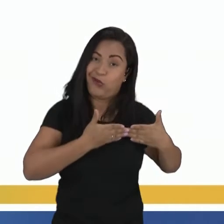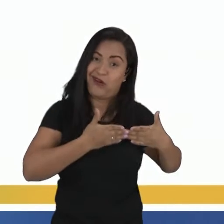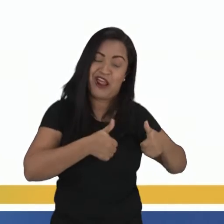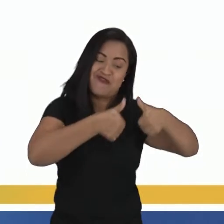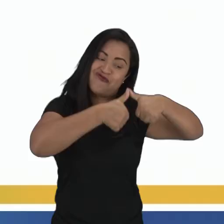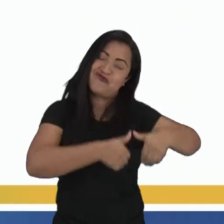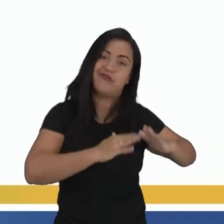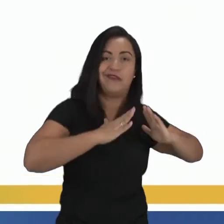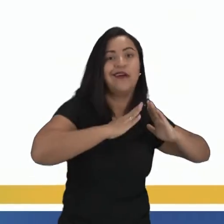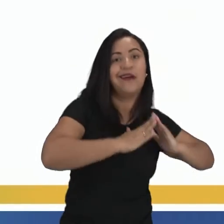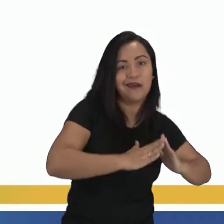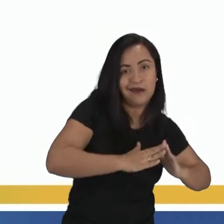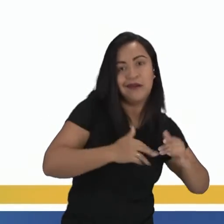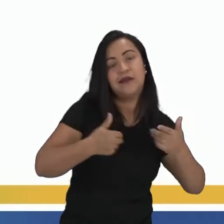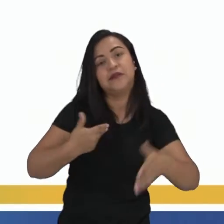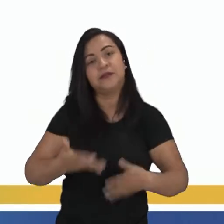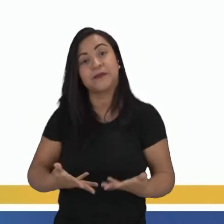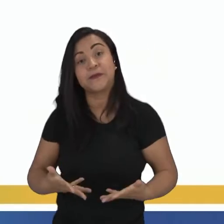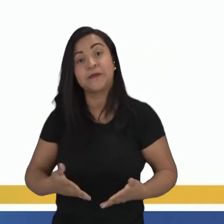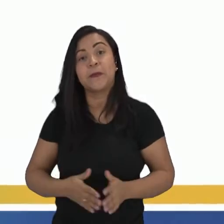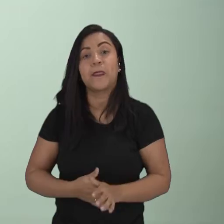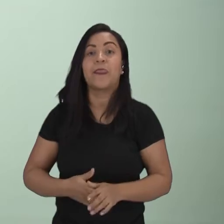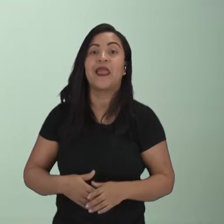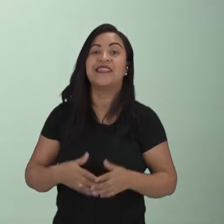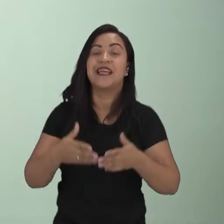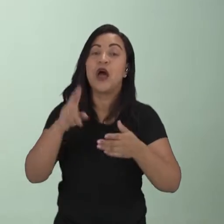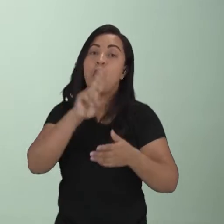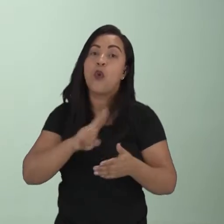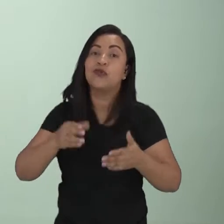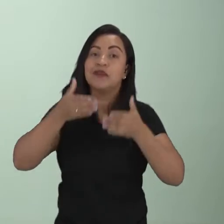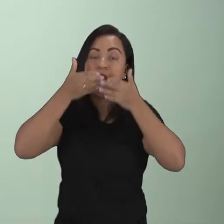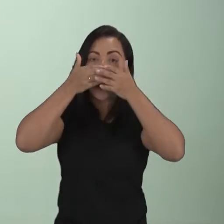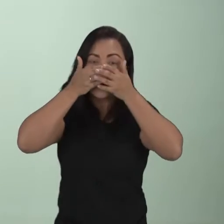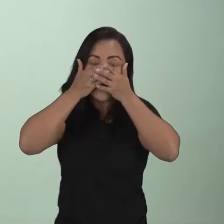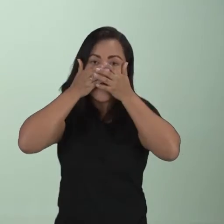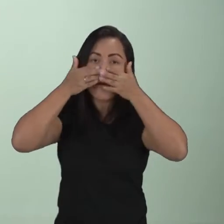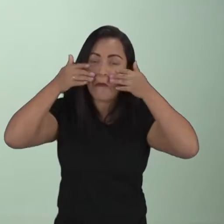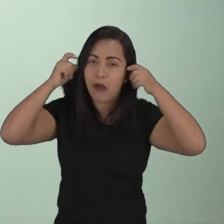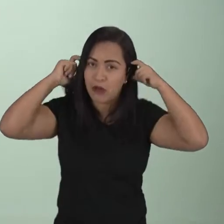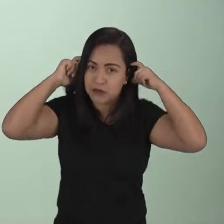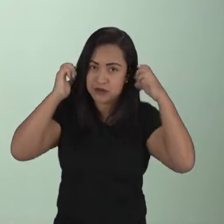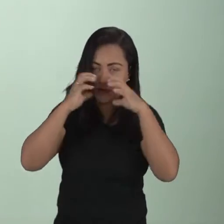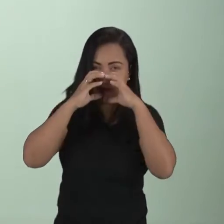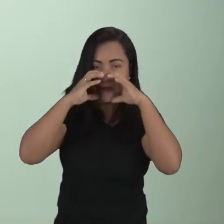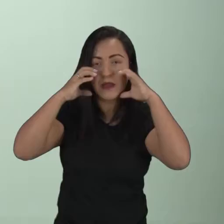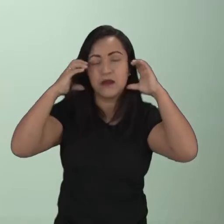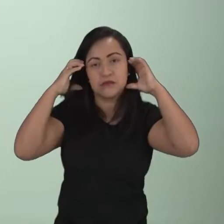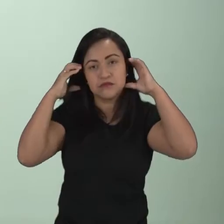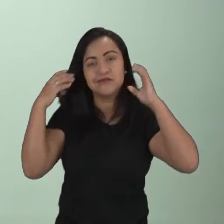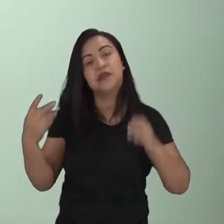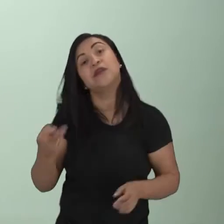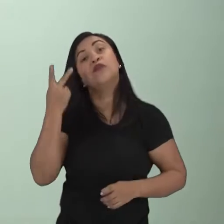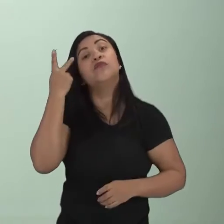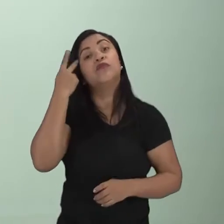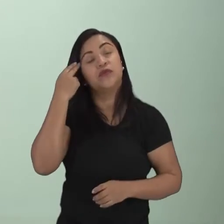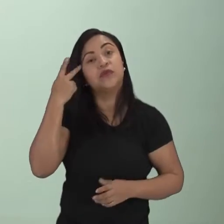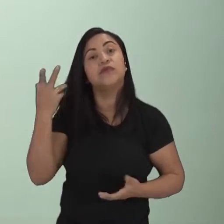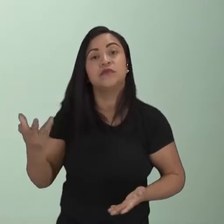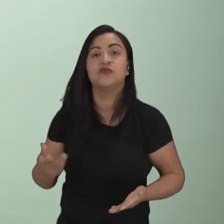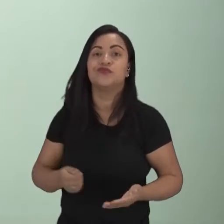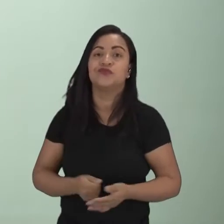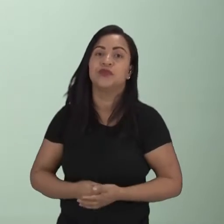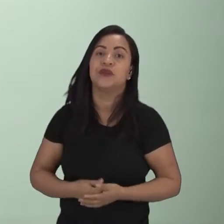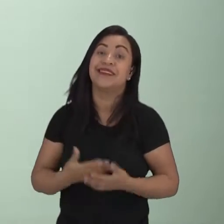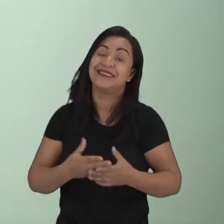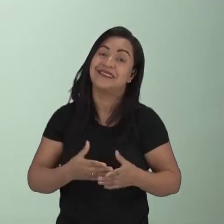aqui da gripe espanhola, nós temos a utilização das máscaras, que foi algo também comum neste período, a obrigatoriedade de